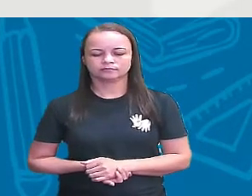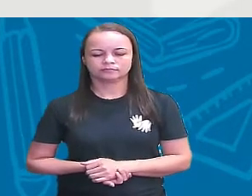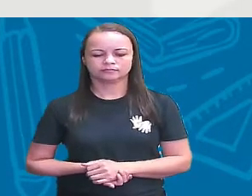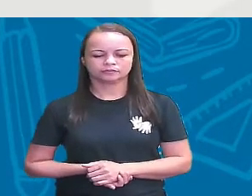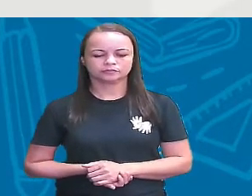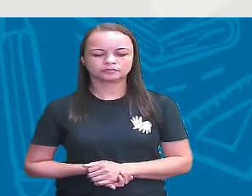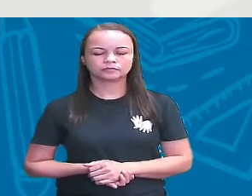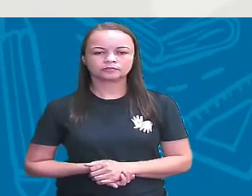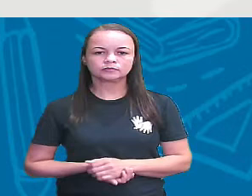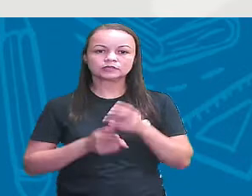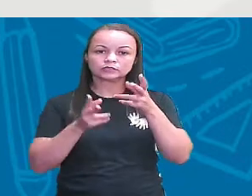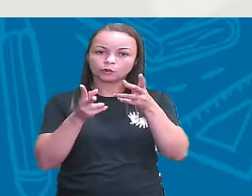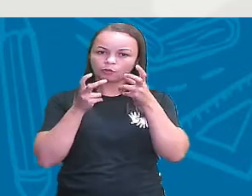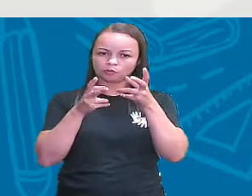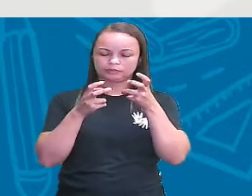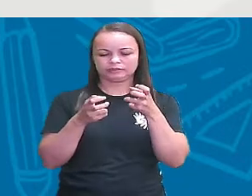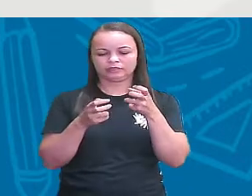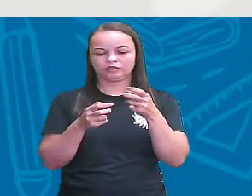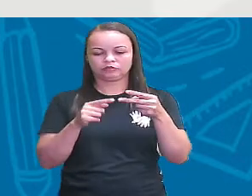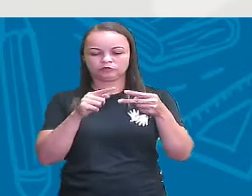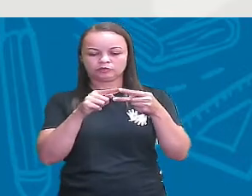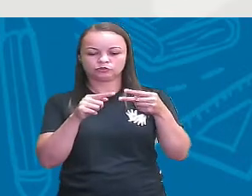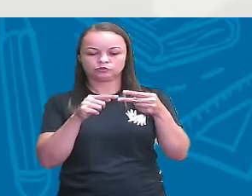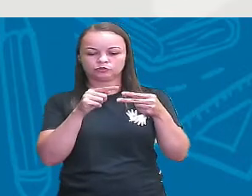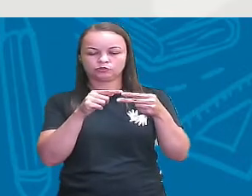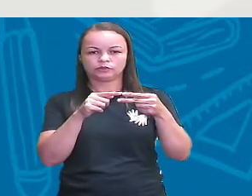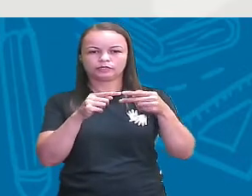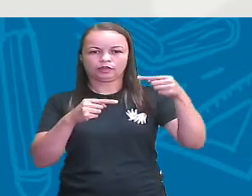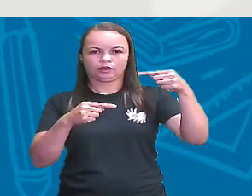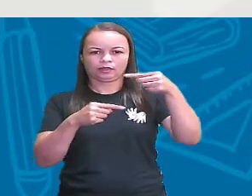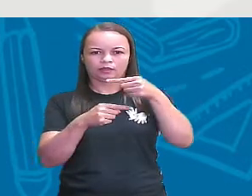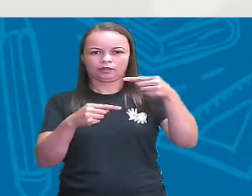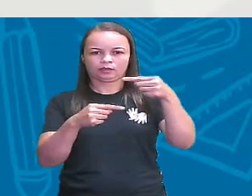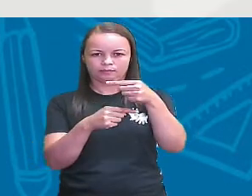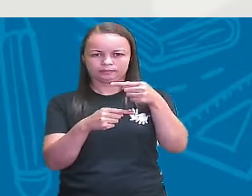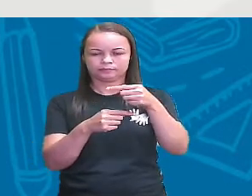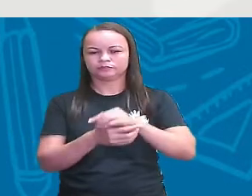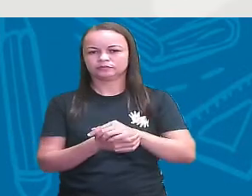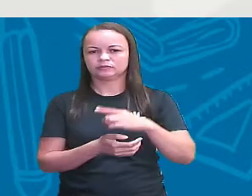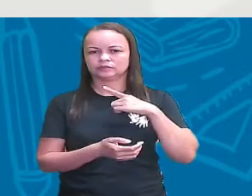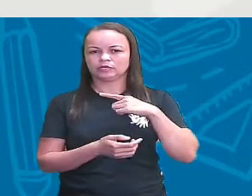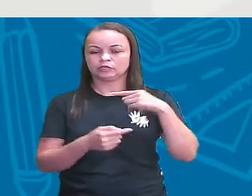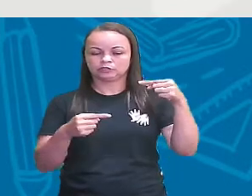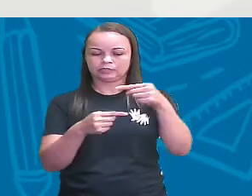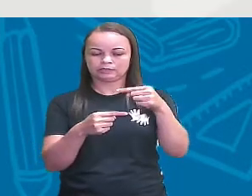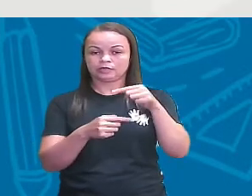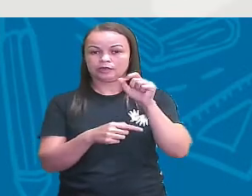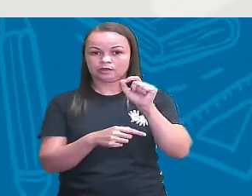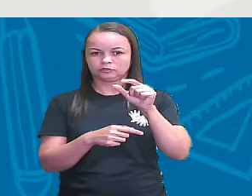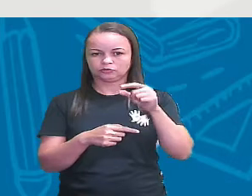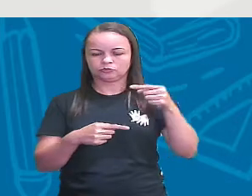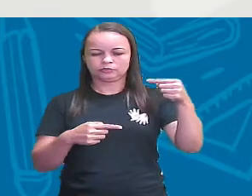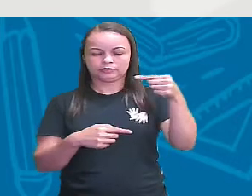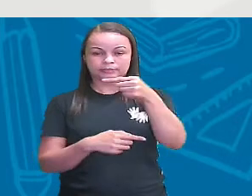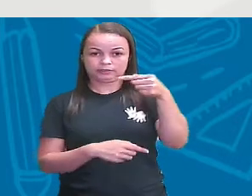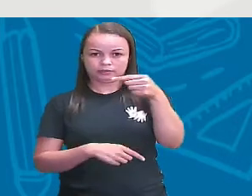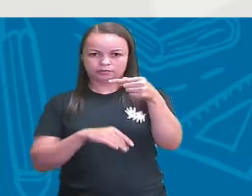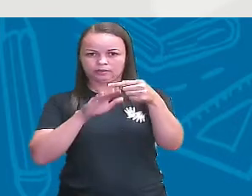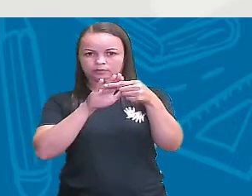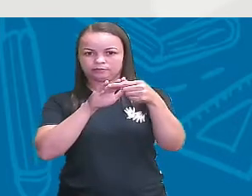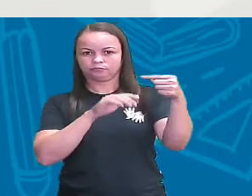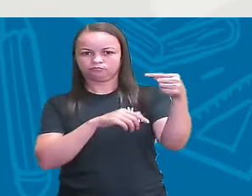vocês observem que eu coloquei duas setinhas azul, uma em cima,